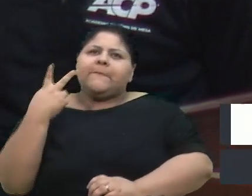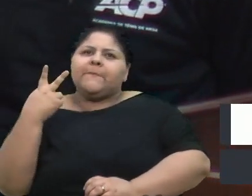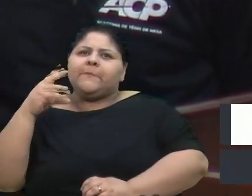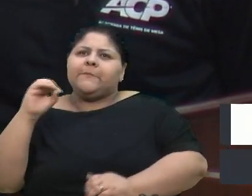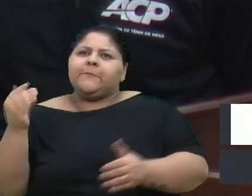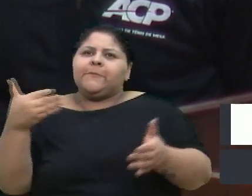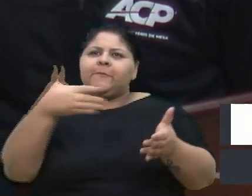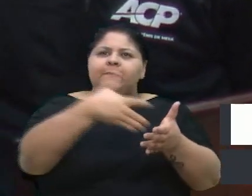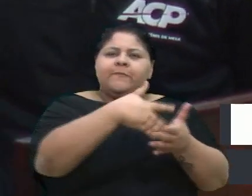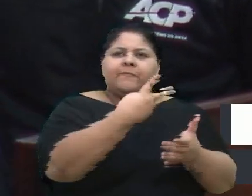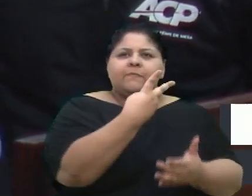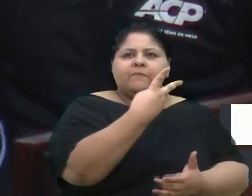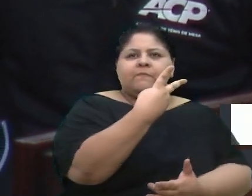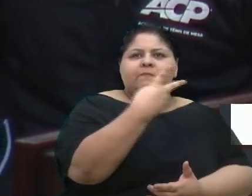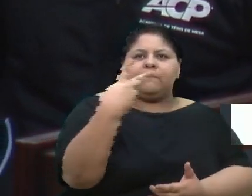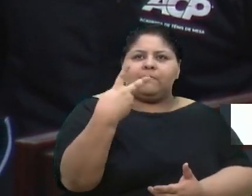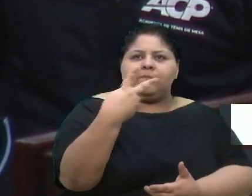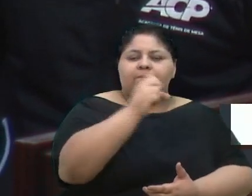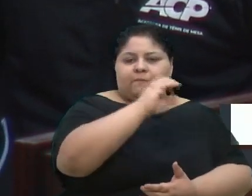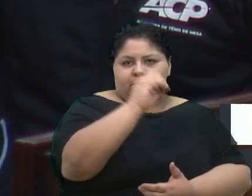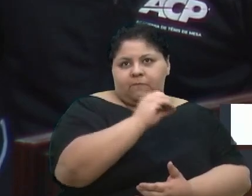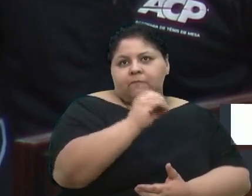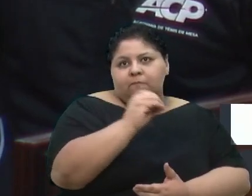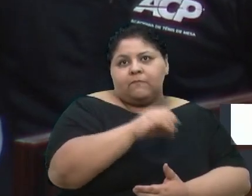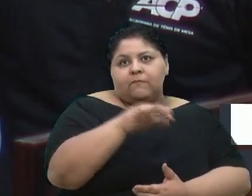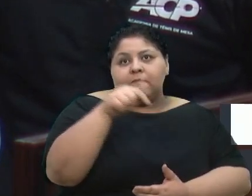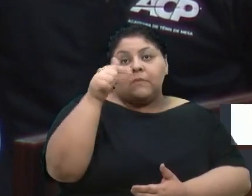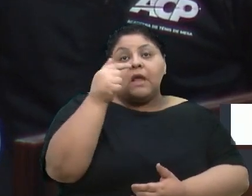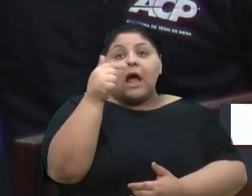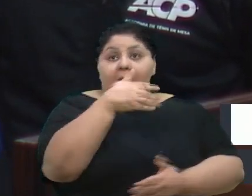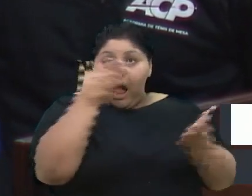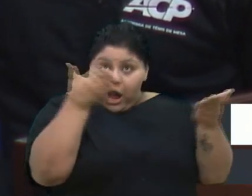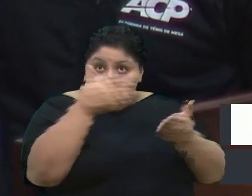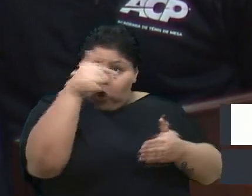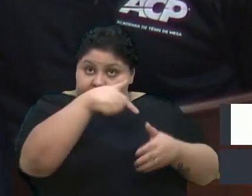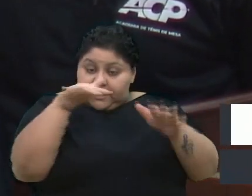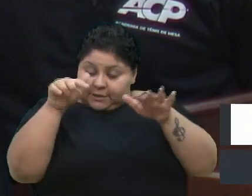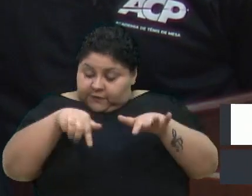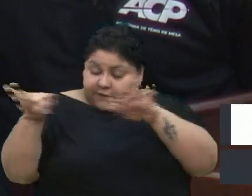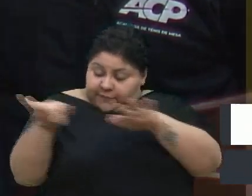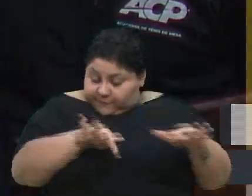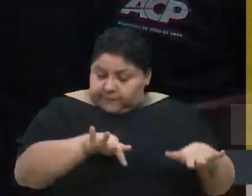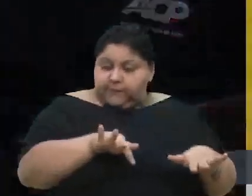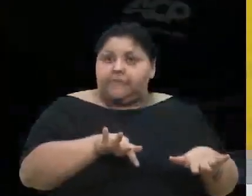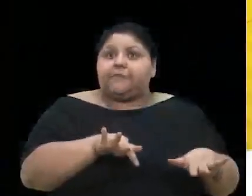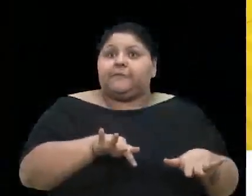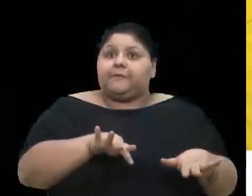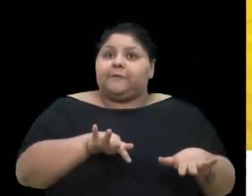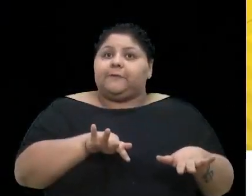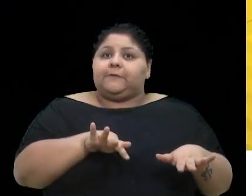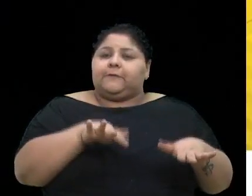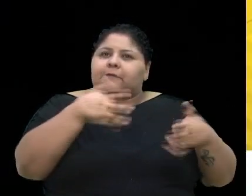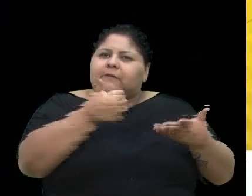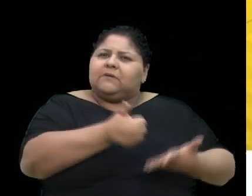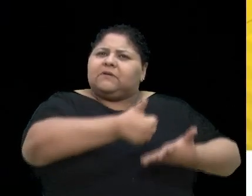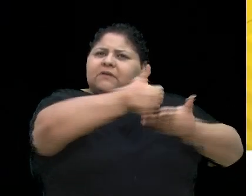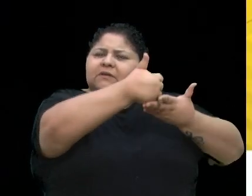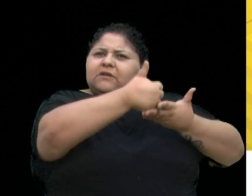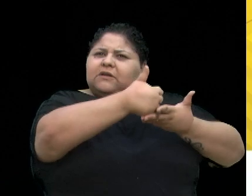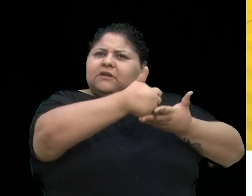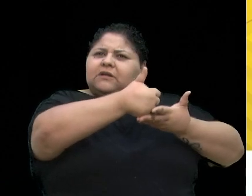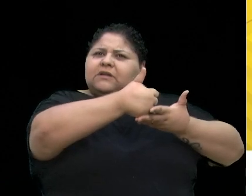dia 22 agora de outubro, esse final de semana, né? E vamos contar com